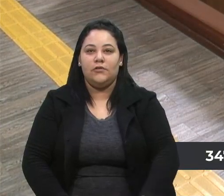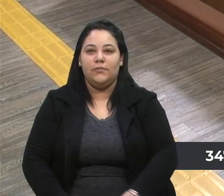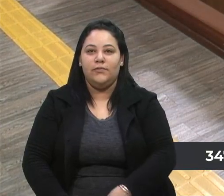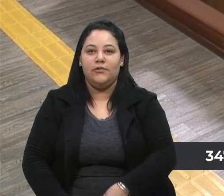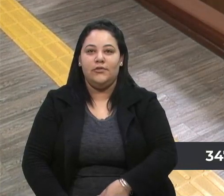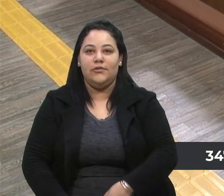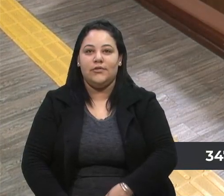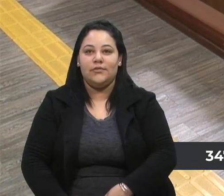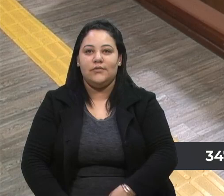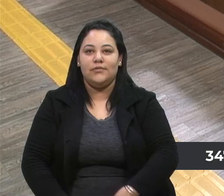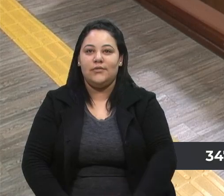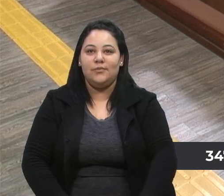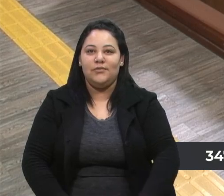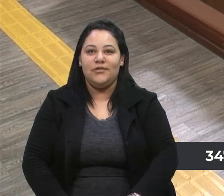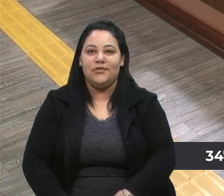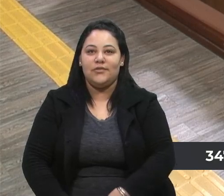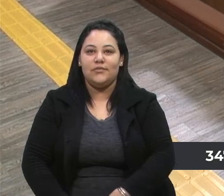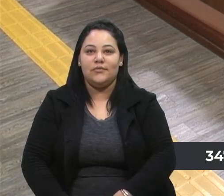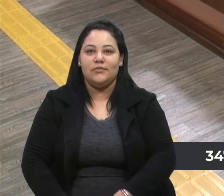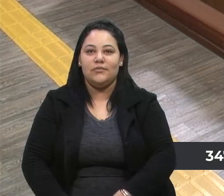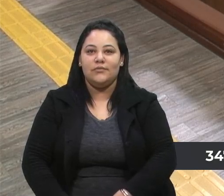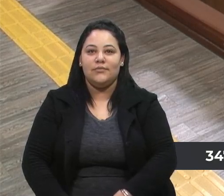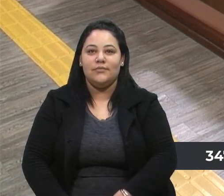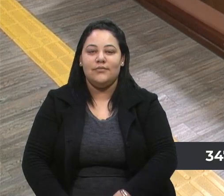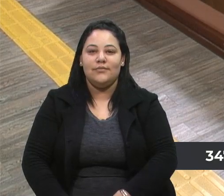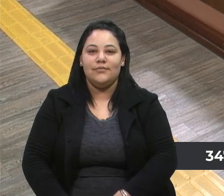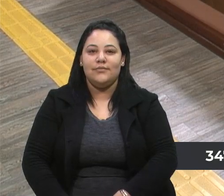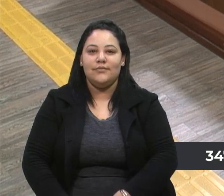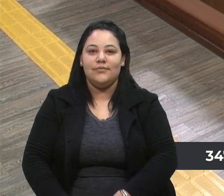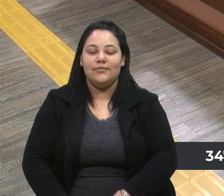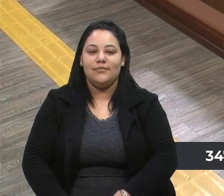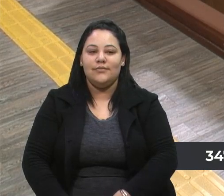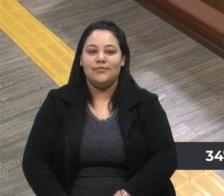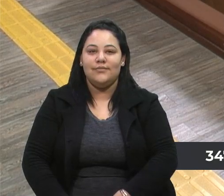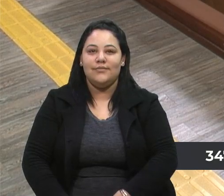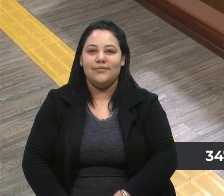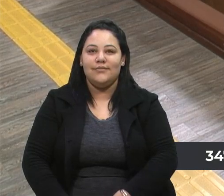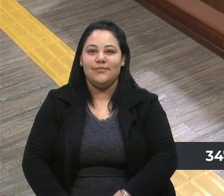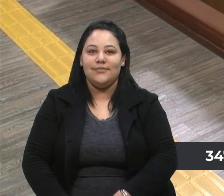Comandante, à vontade. Tá, O tempo obrigado. fica marcando ali. Tá. Tá certo, muito obrigado.